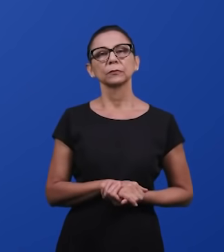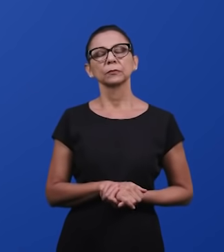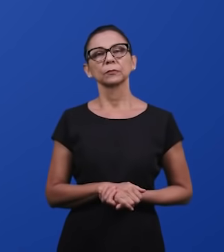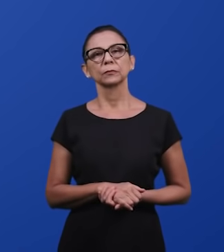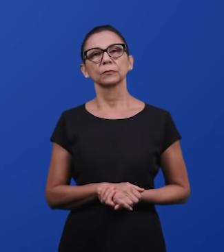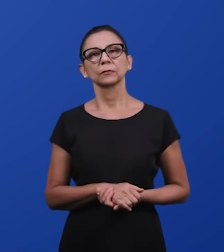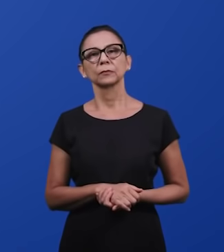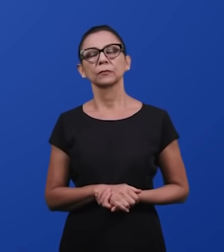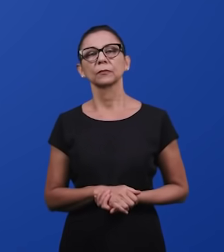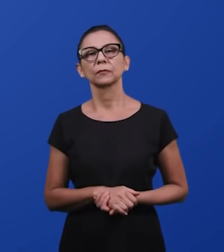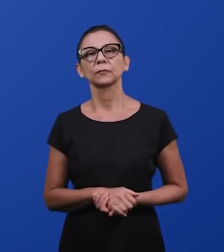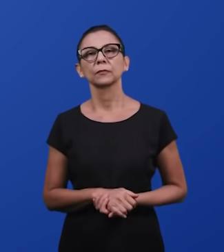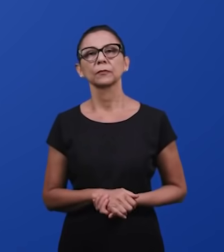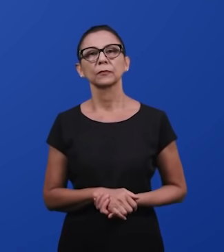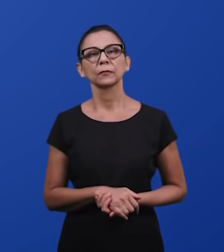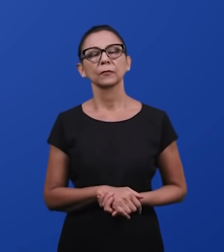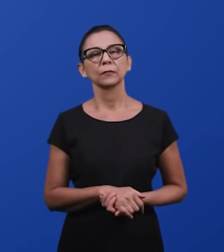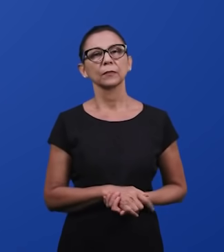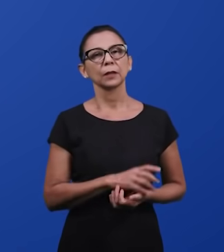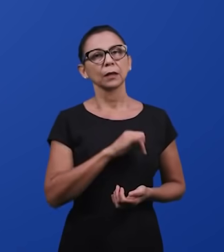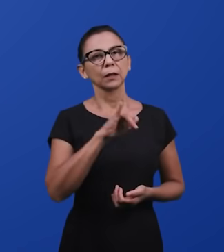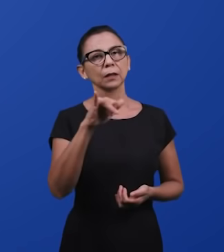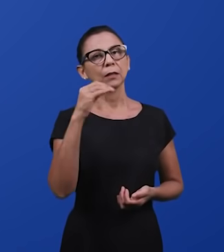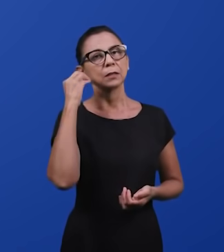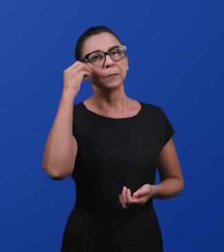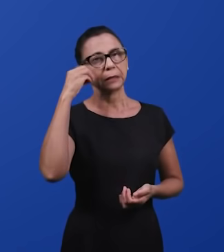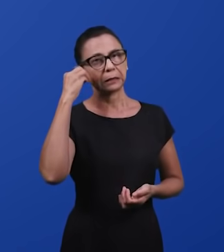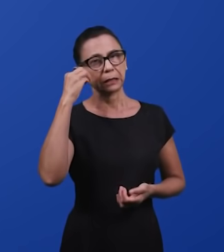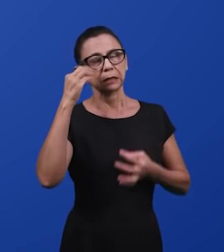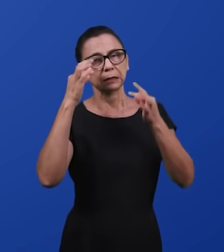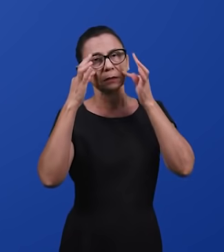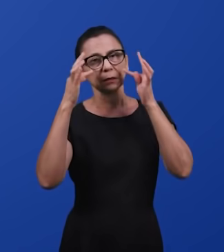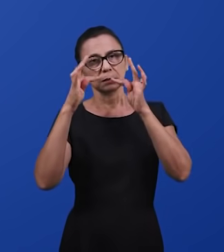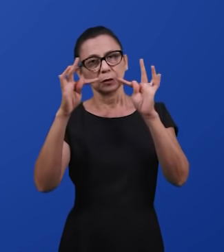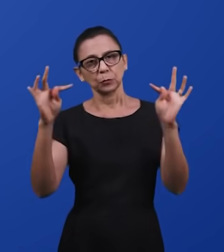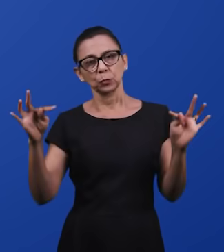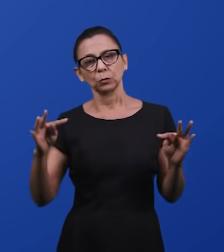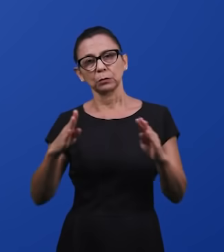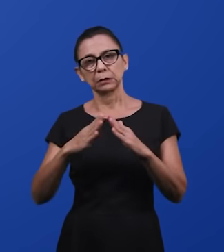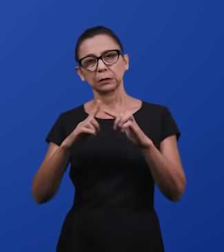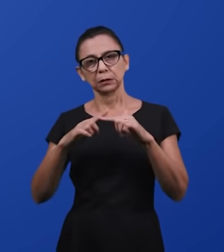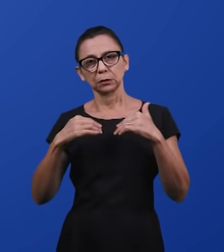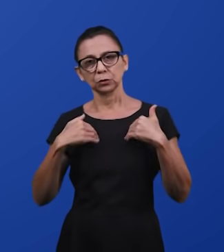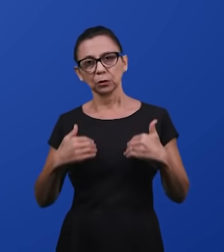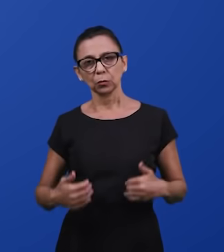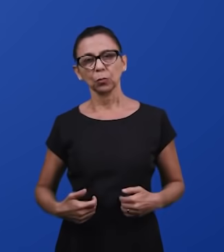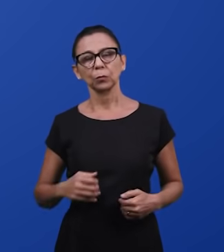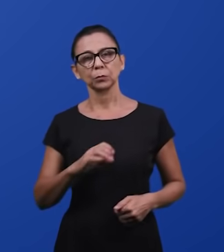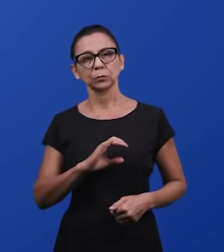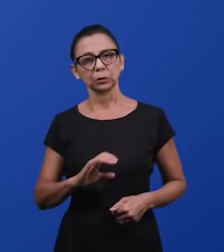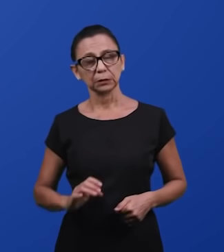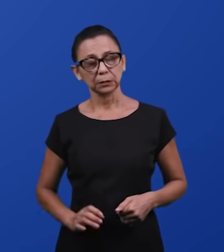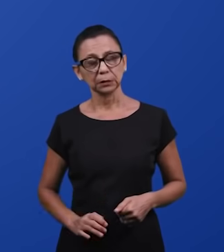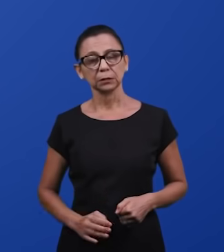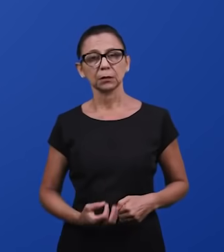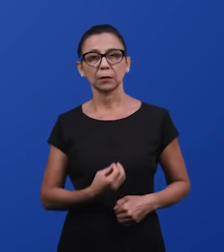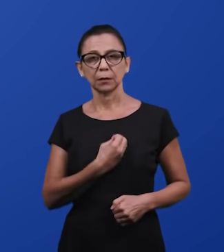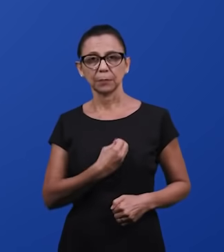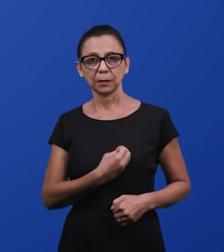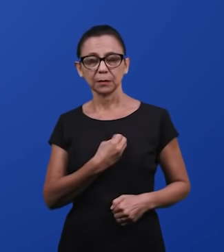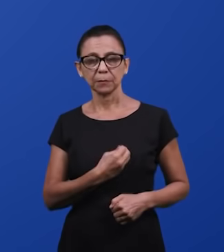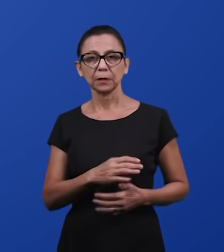aqui de trazer a nossa experiência como igreja, como corpo, a nossa participação da escola bíblica